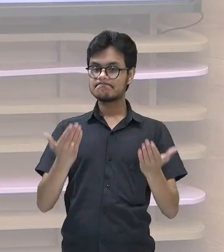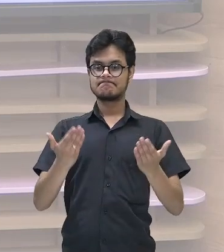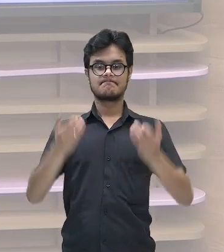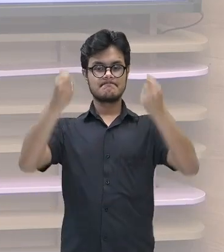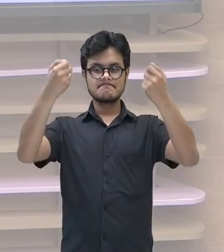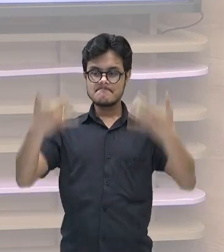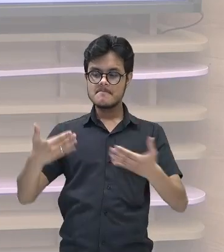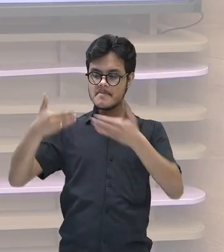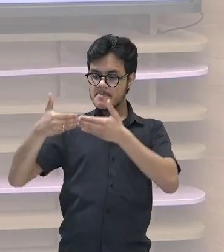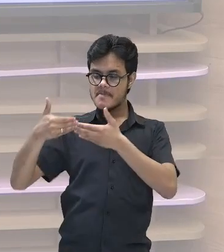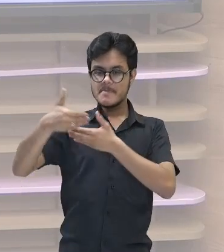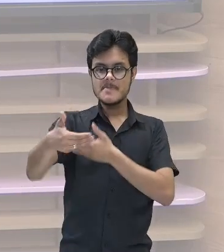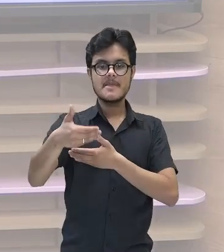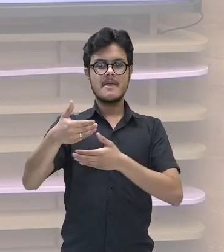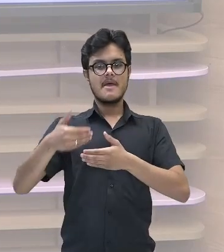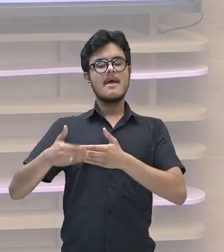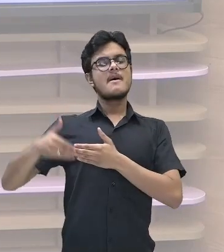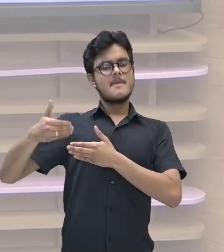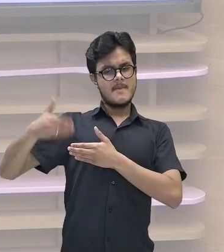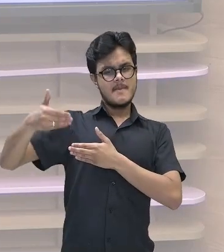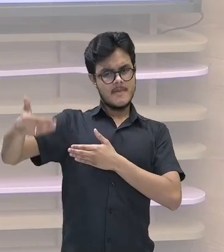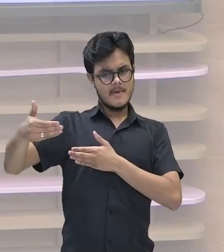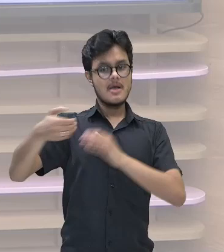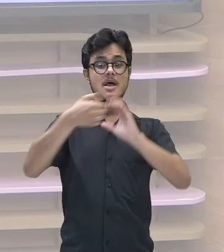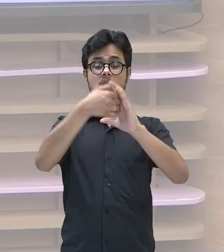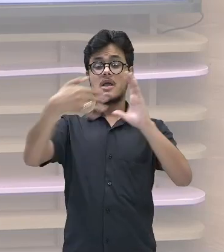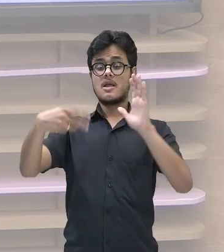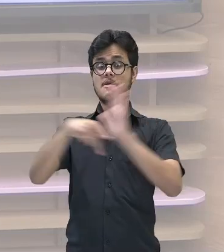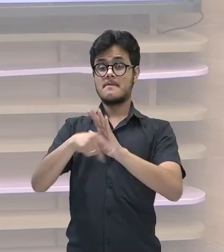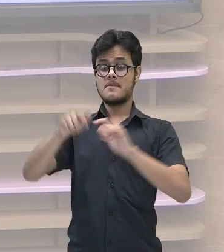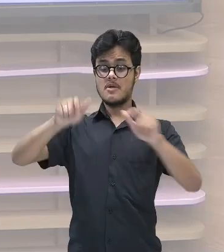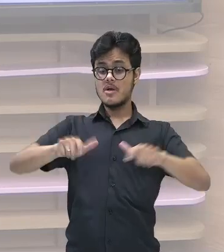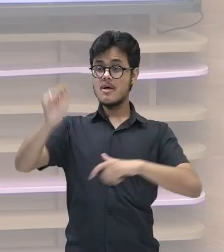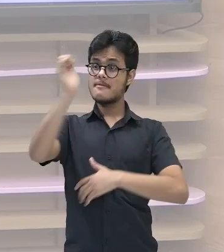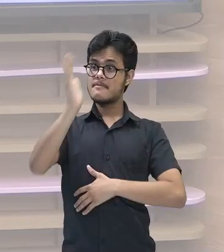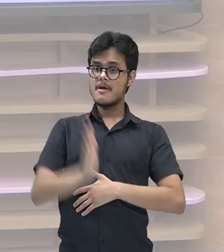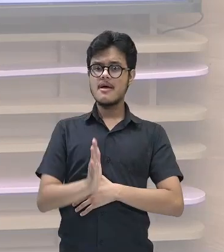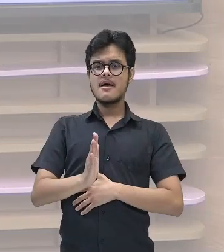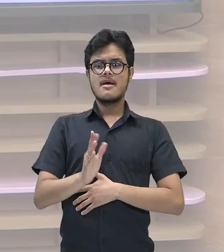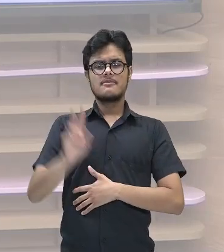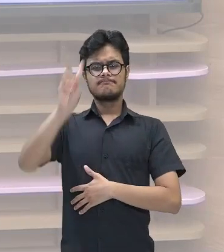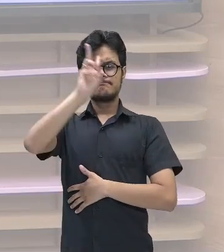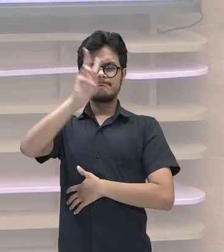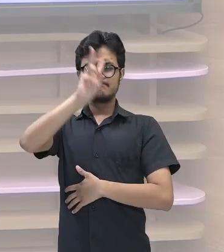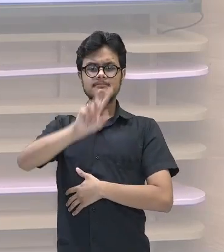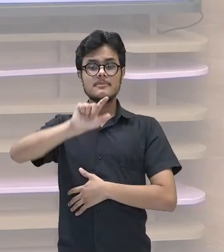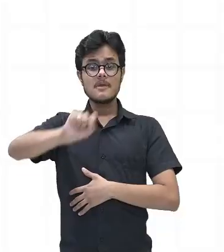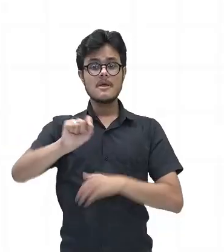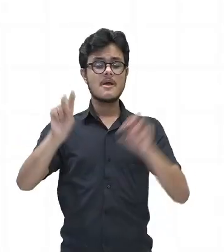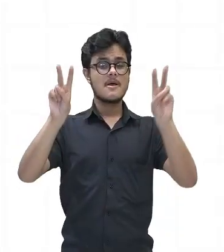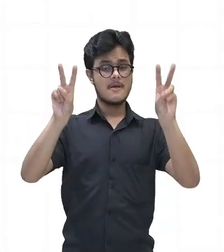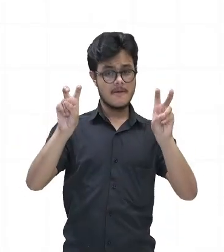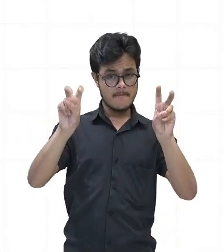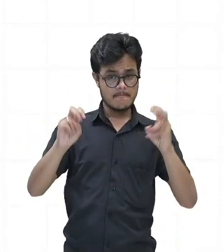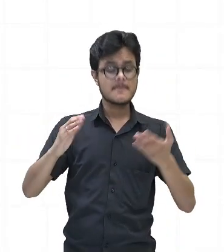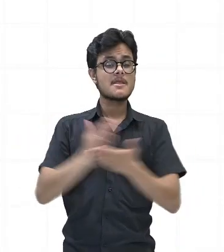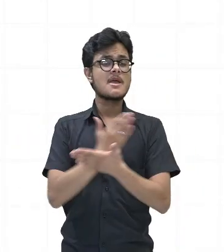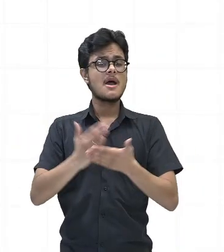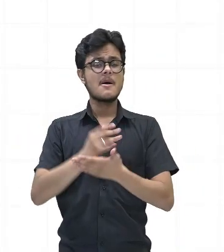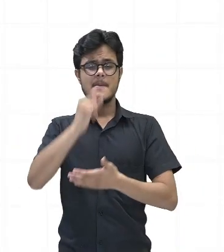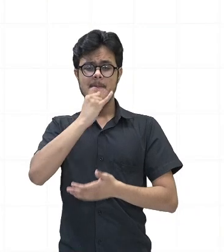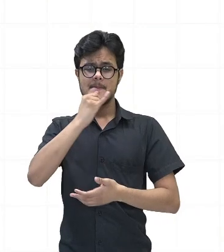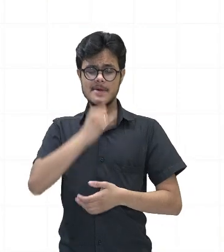continuidade aqui sobre algumas características do território brasileiro, a gente fala aqui sobre os pontos extremos